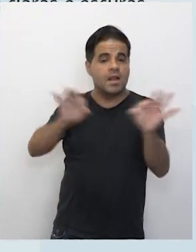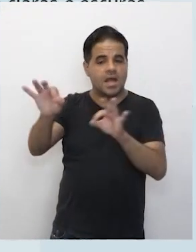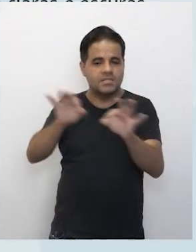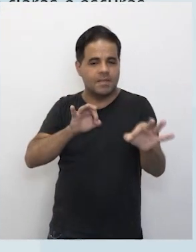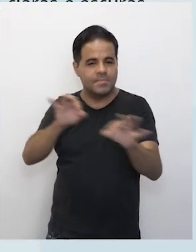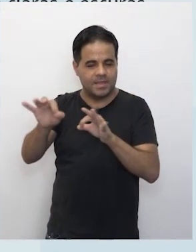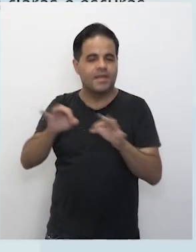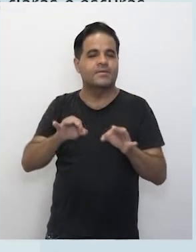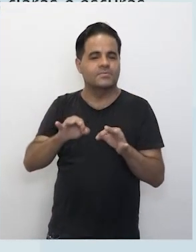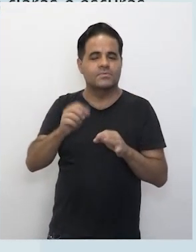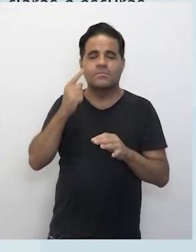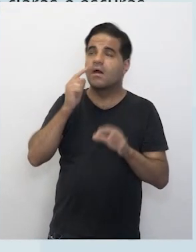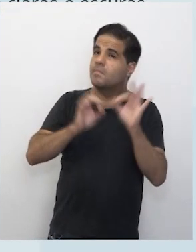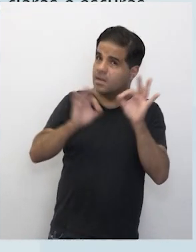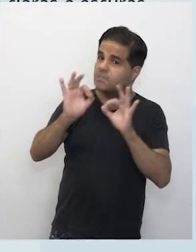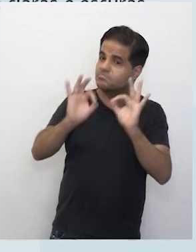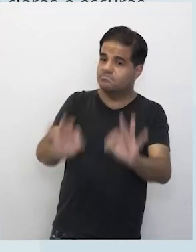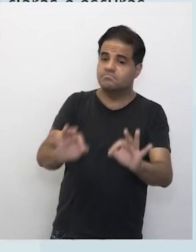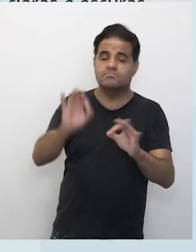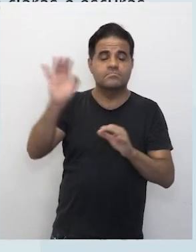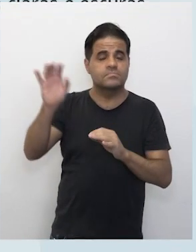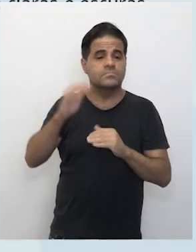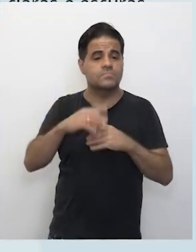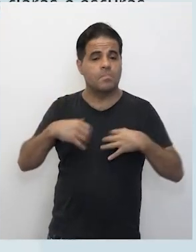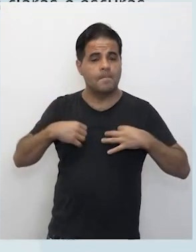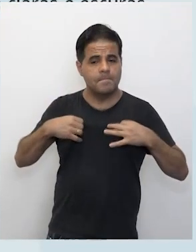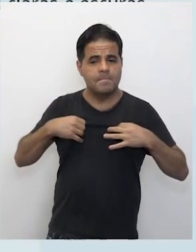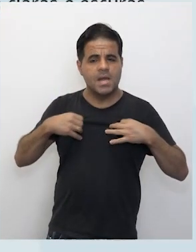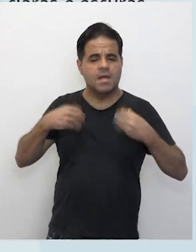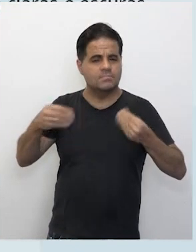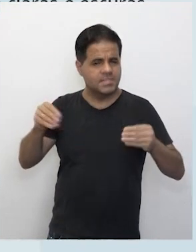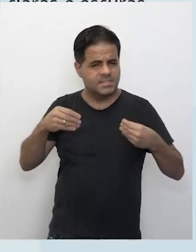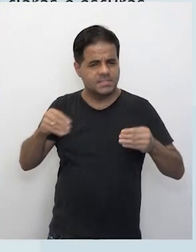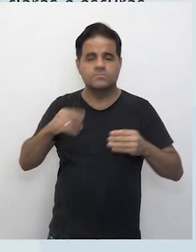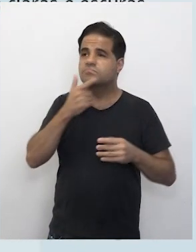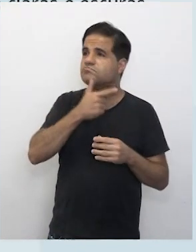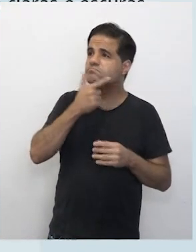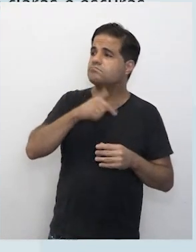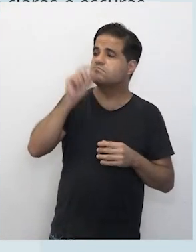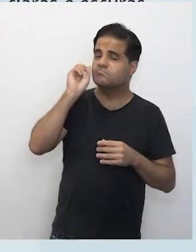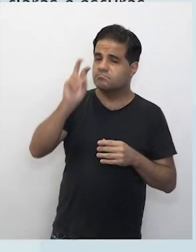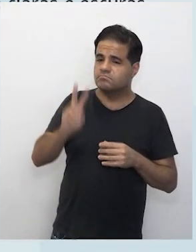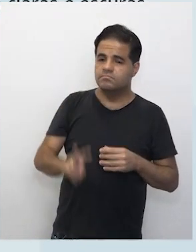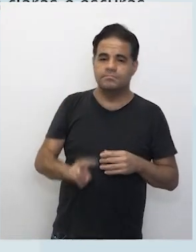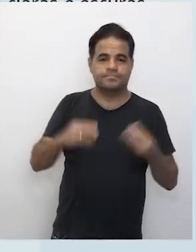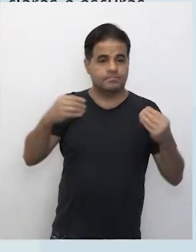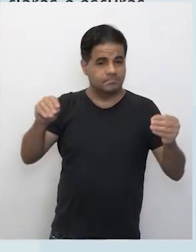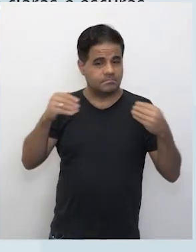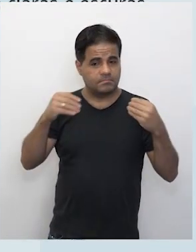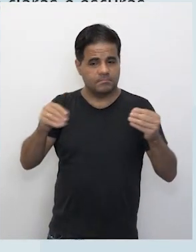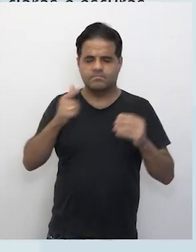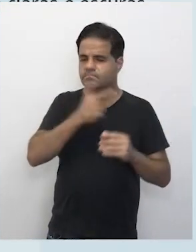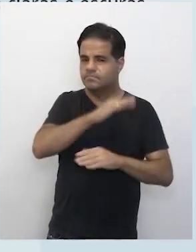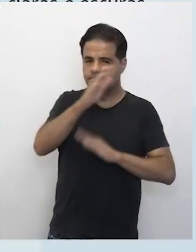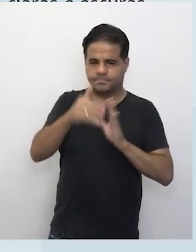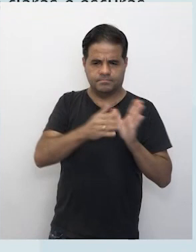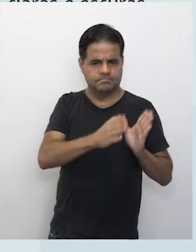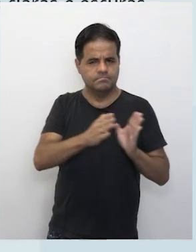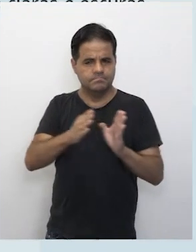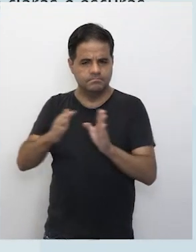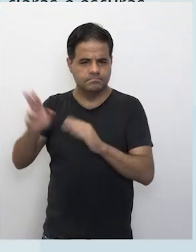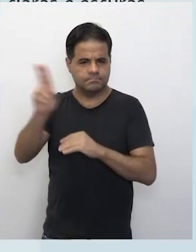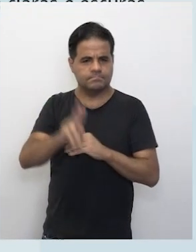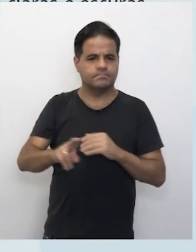panejamento, né? É panejamento mesmo, que é o pano, o tecido, né? A gente consegue ver as dobras do tecido, todas aí